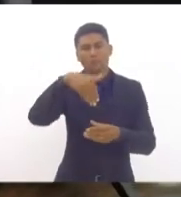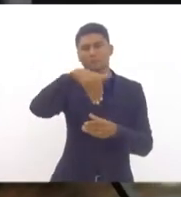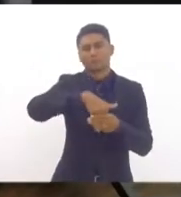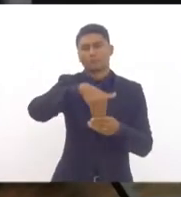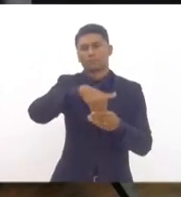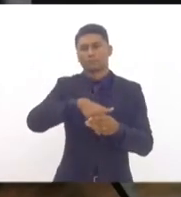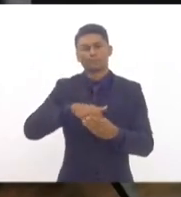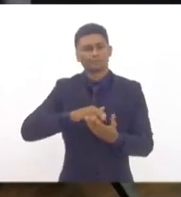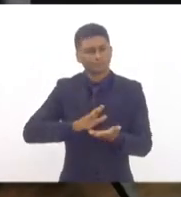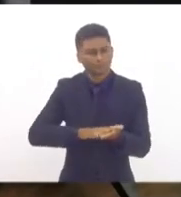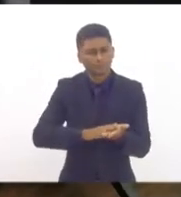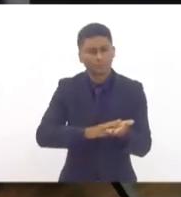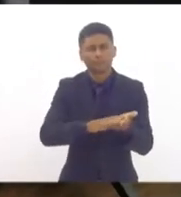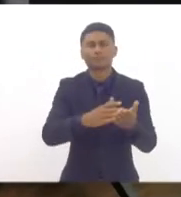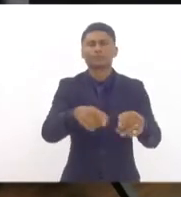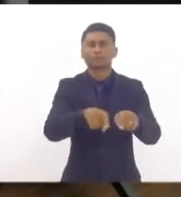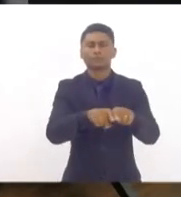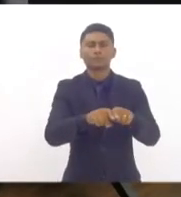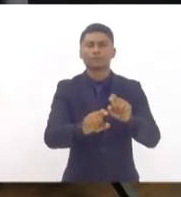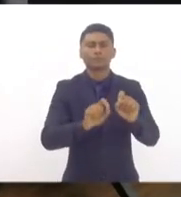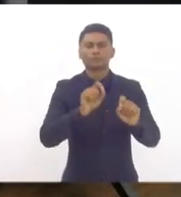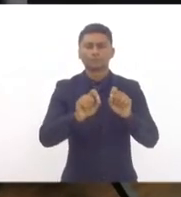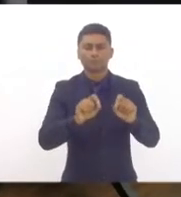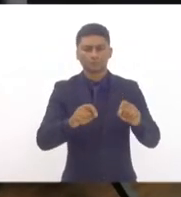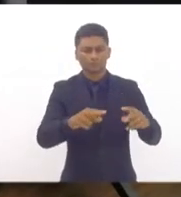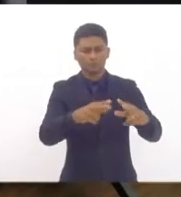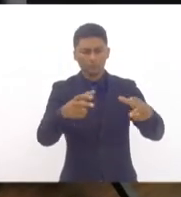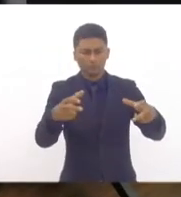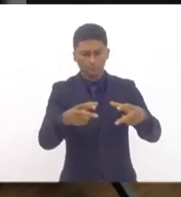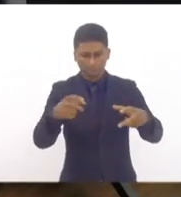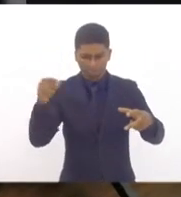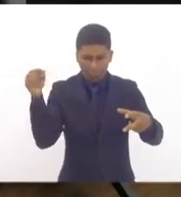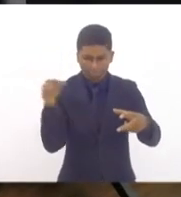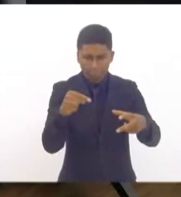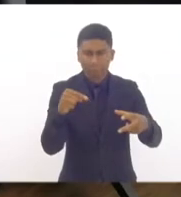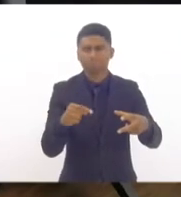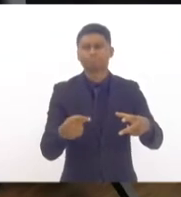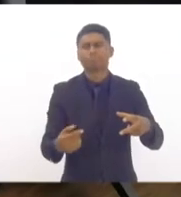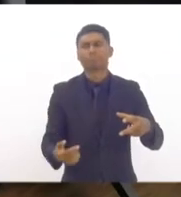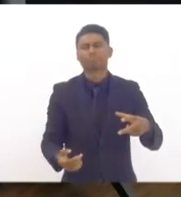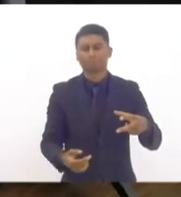mecanismo. Parabenizar também o mecanismo por deixar sempre o comitê tão